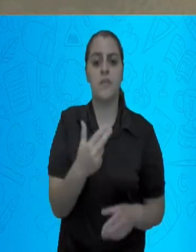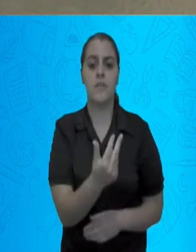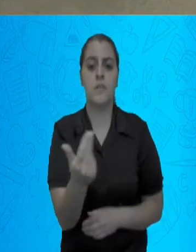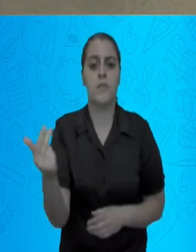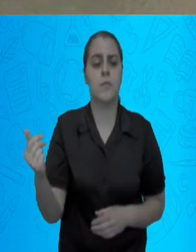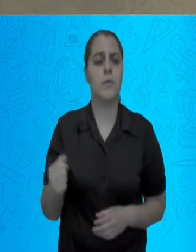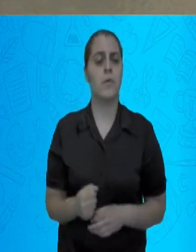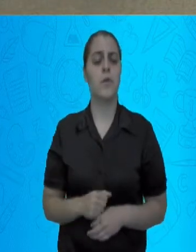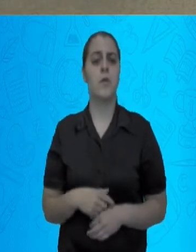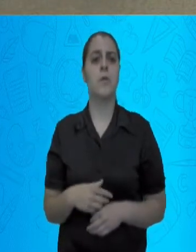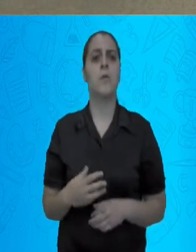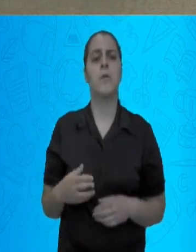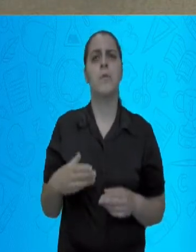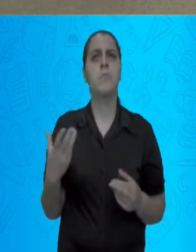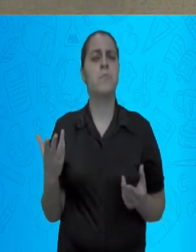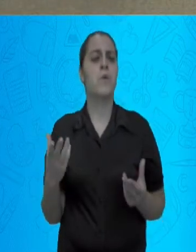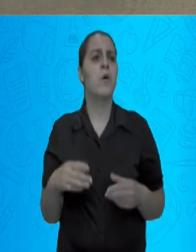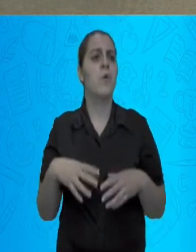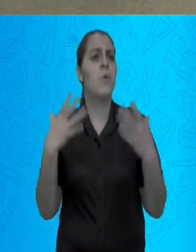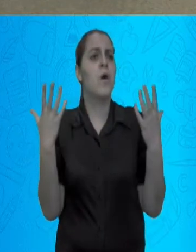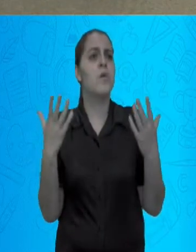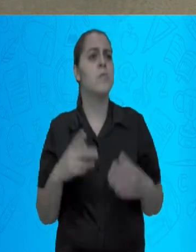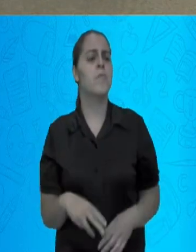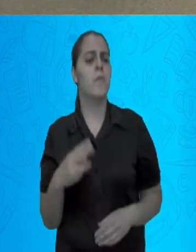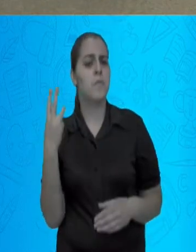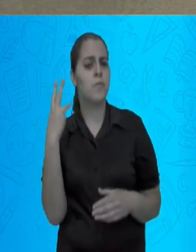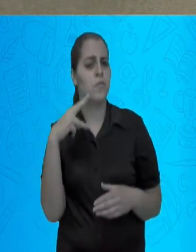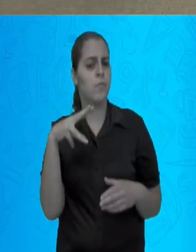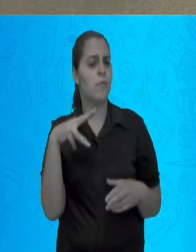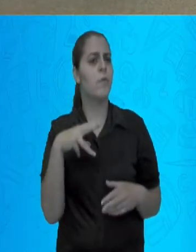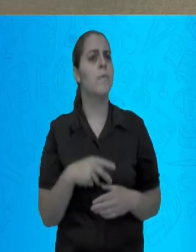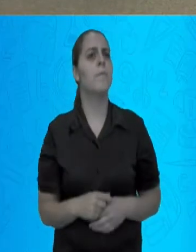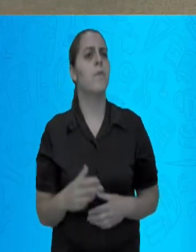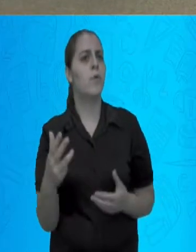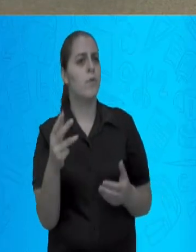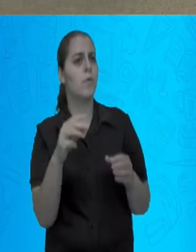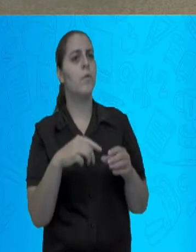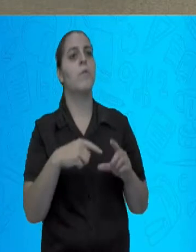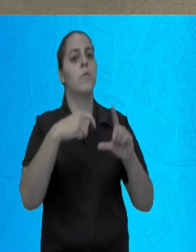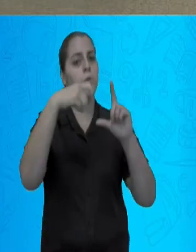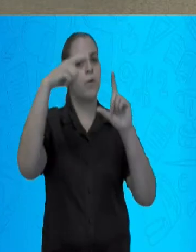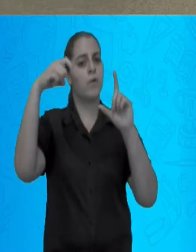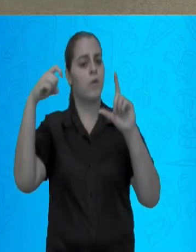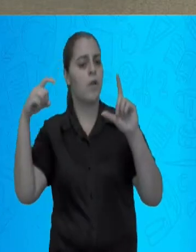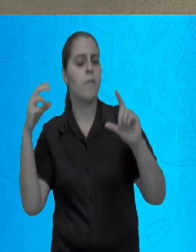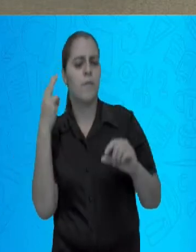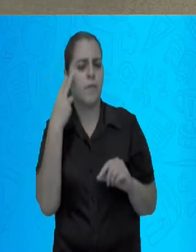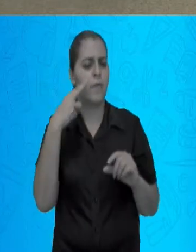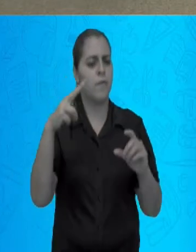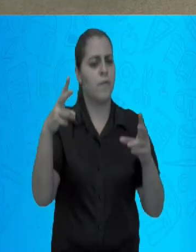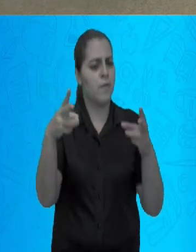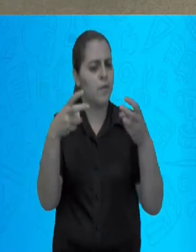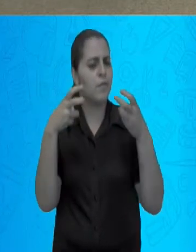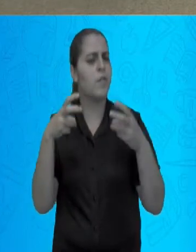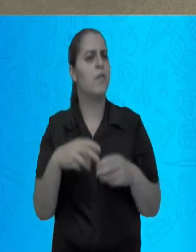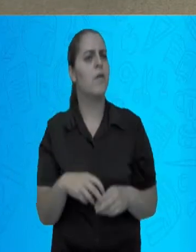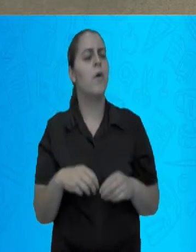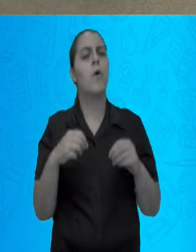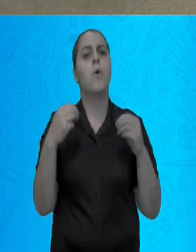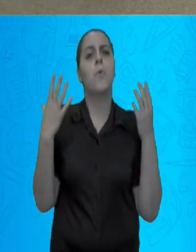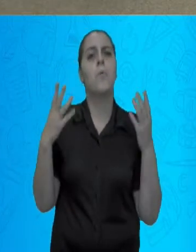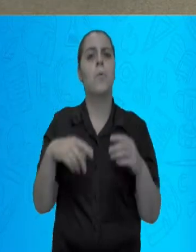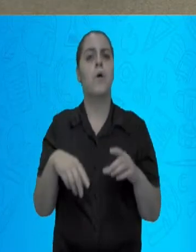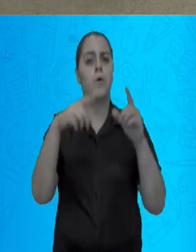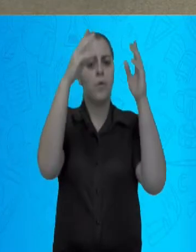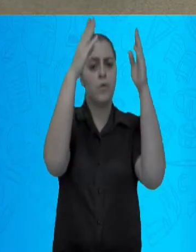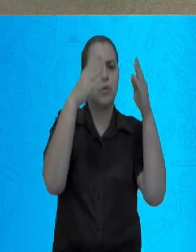mesma quantidade de votos? Então, nós vamos analisar o gráfico e tentar enxergar quais são essas duas colunas que